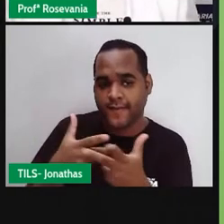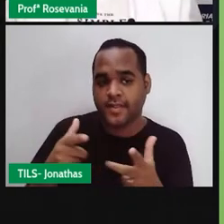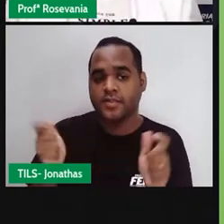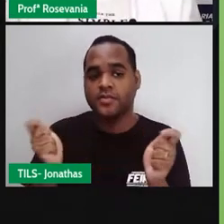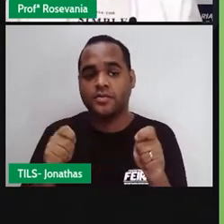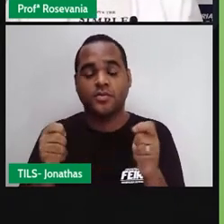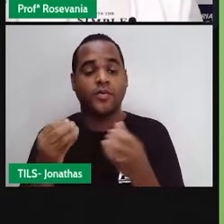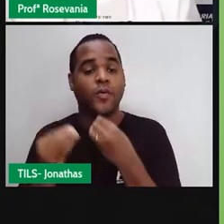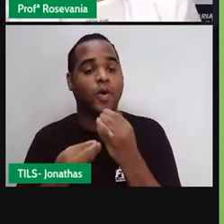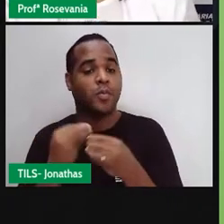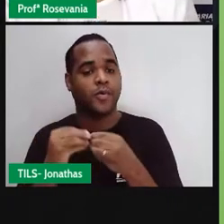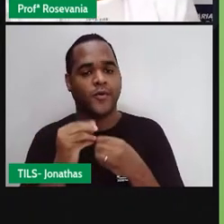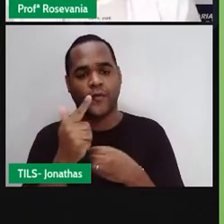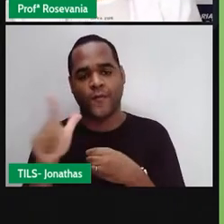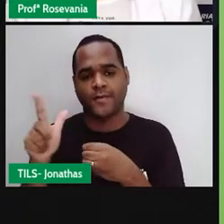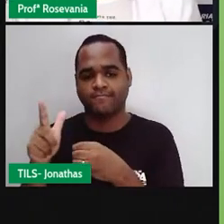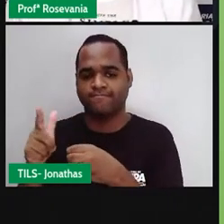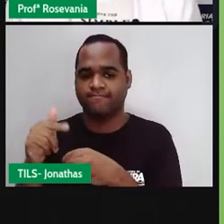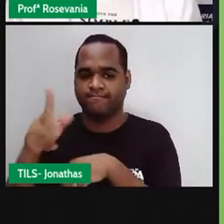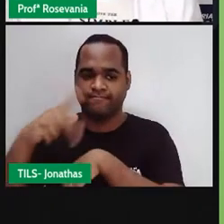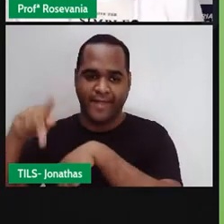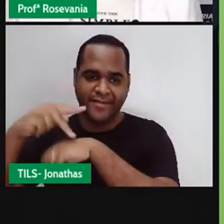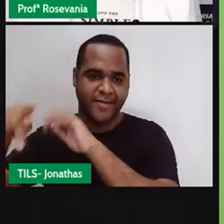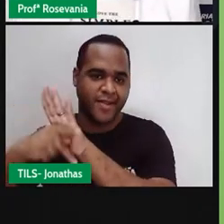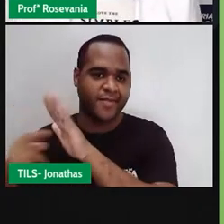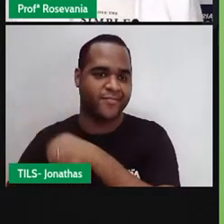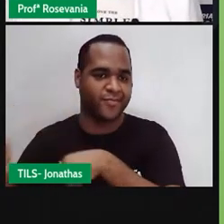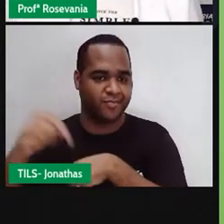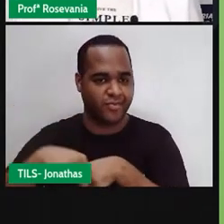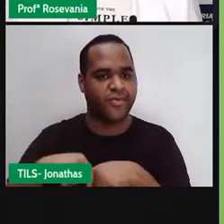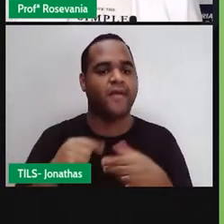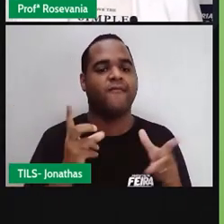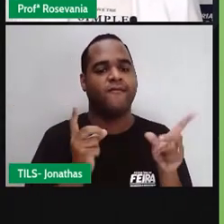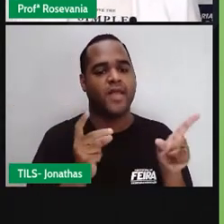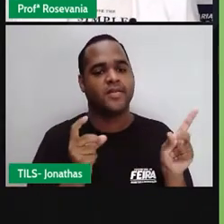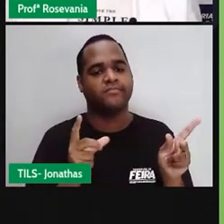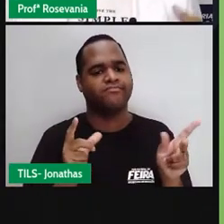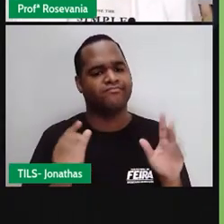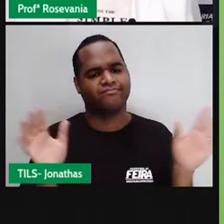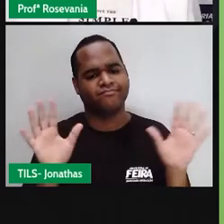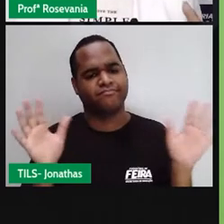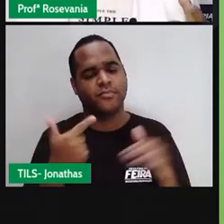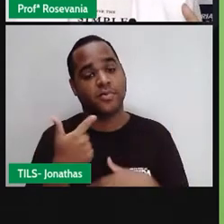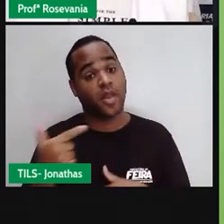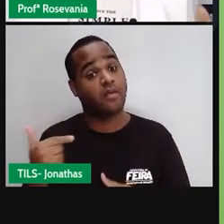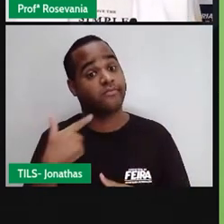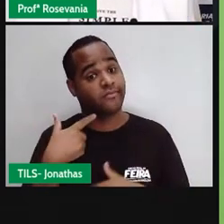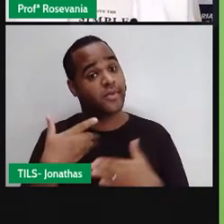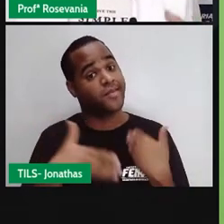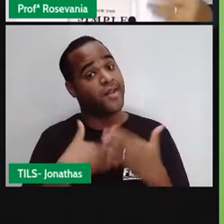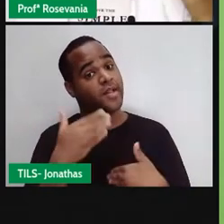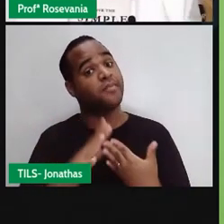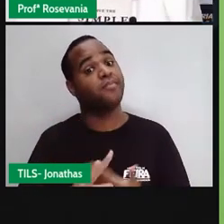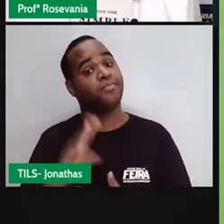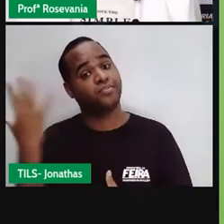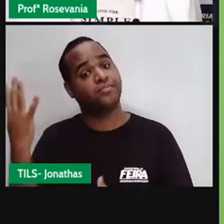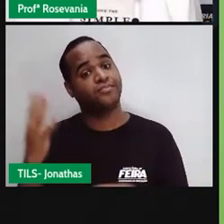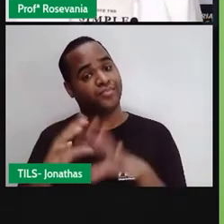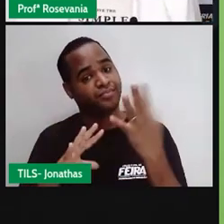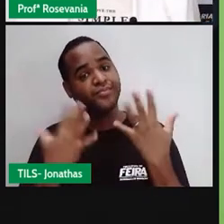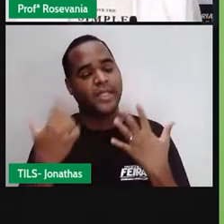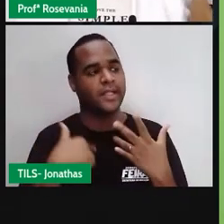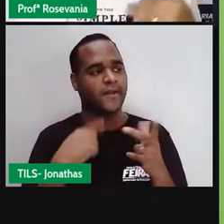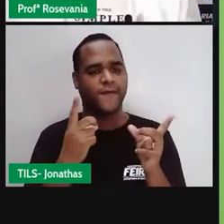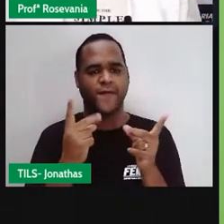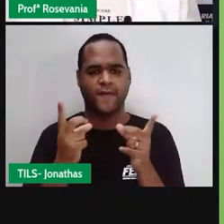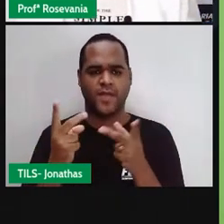essa questão da importação desses produtos. Então, essas as consequências desse processo de não ter mais para quem